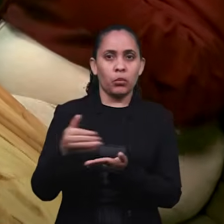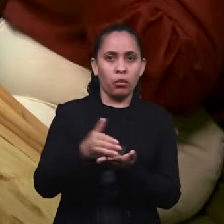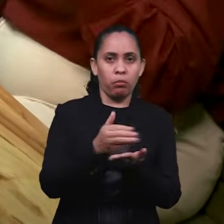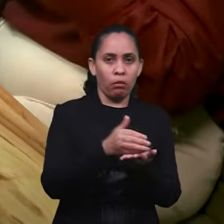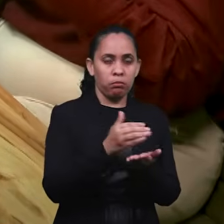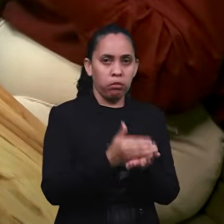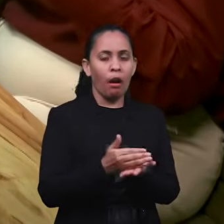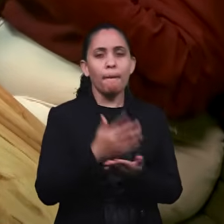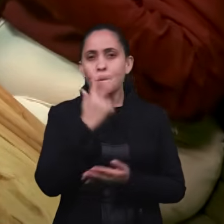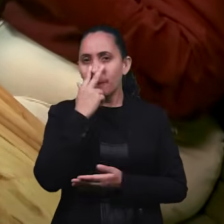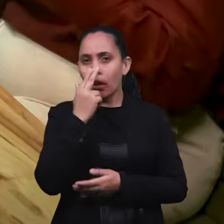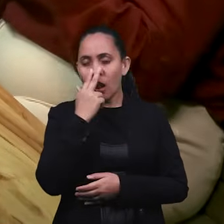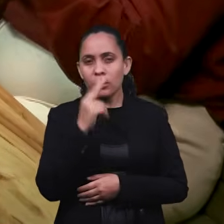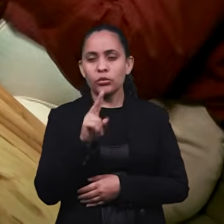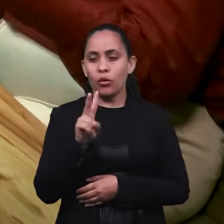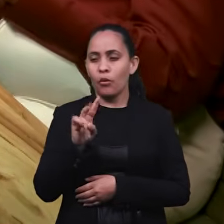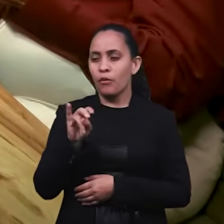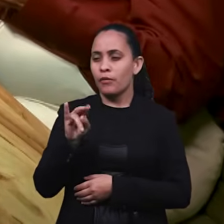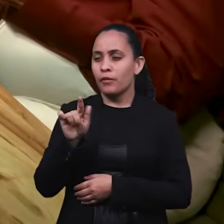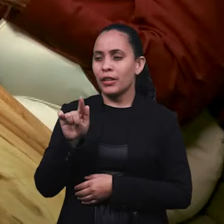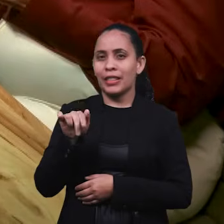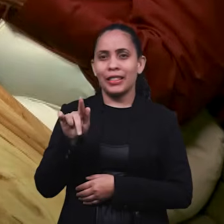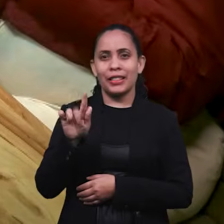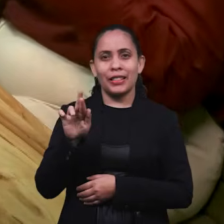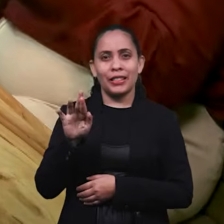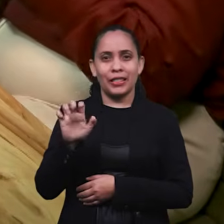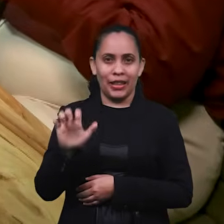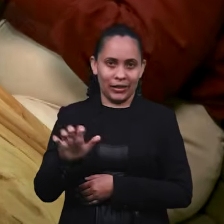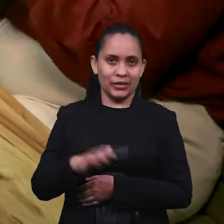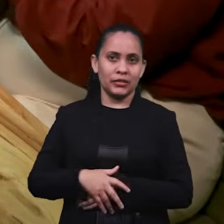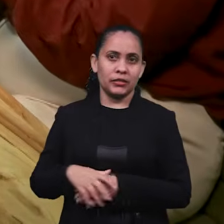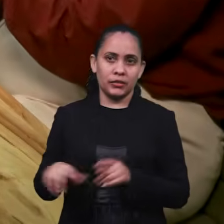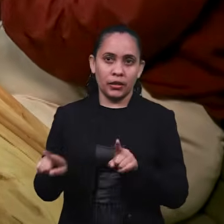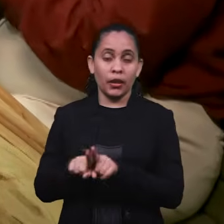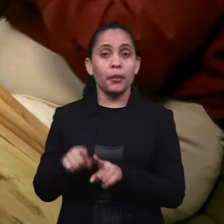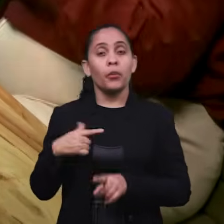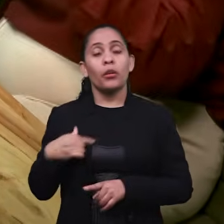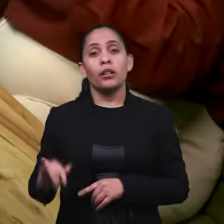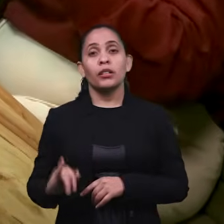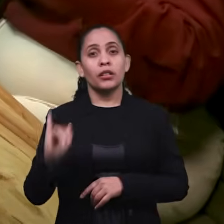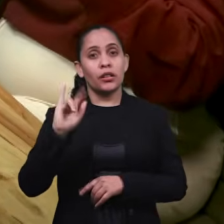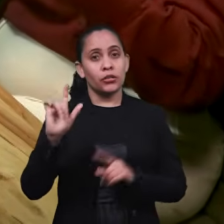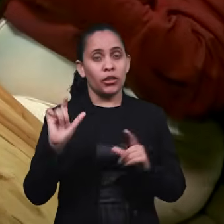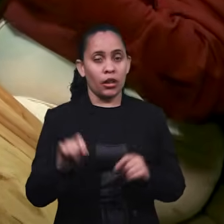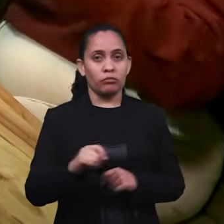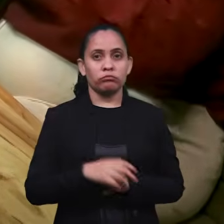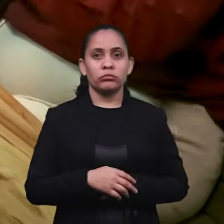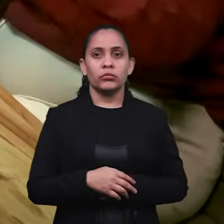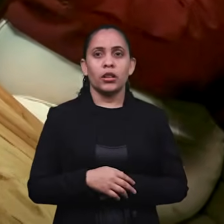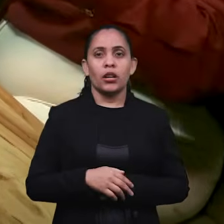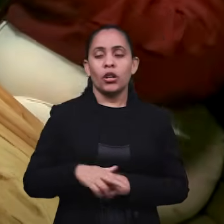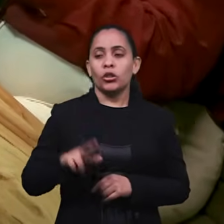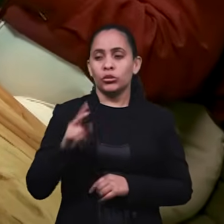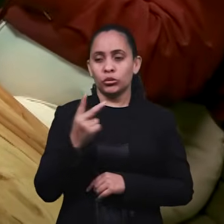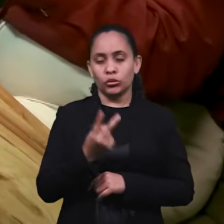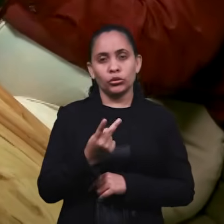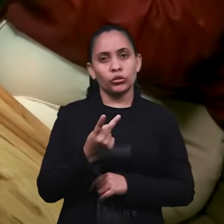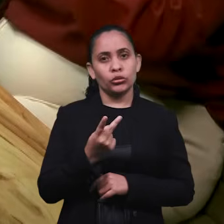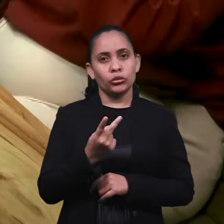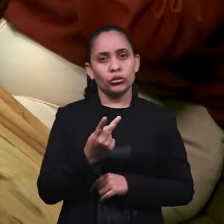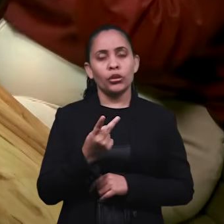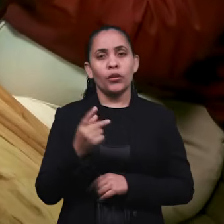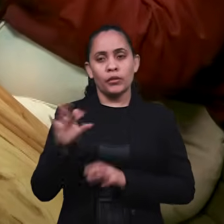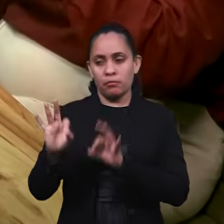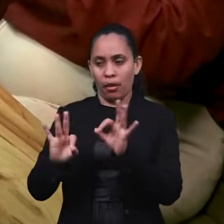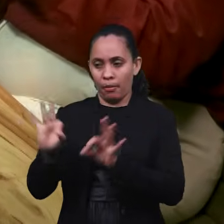kombucha. Mas não é interessante como uma bebida. Sim. Então, é importante ter todo esse, de 2 em 2 dias, você mexer, né,